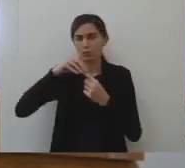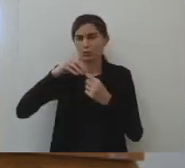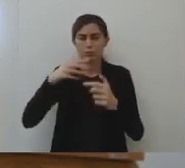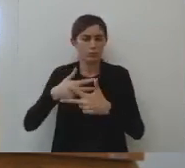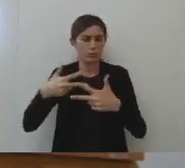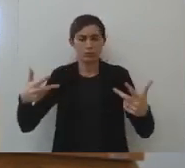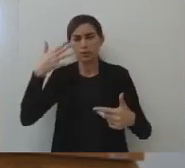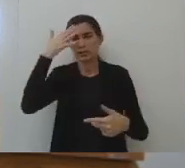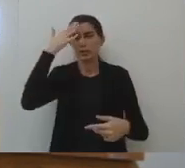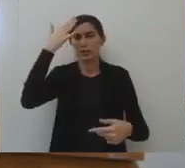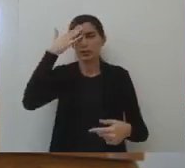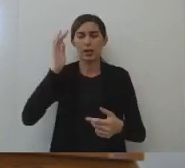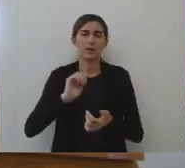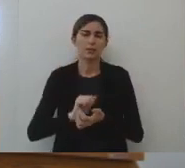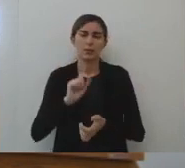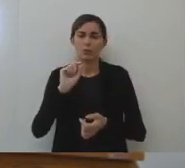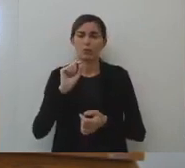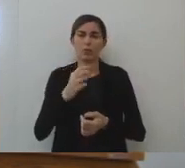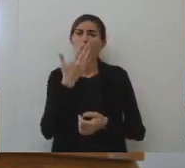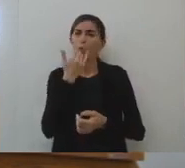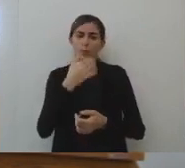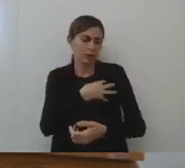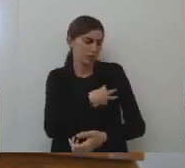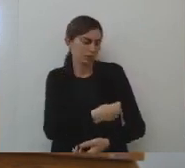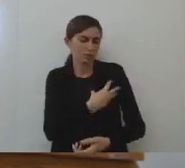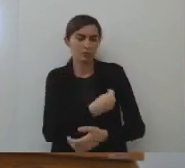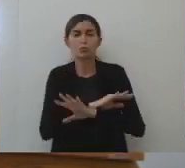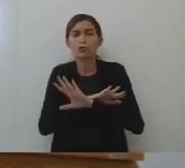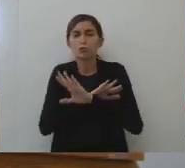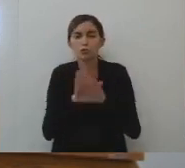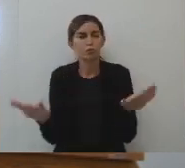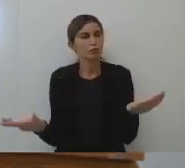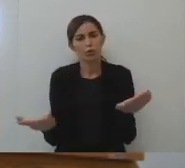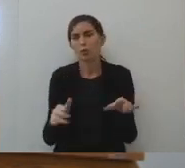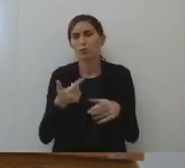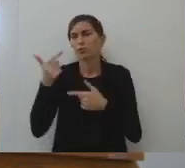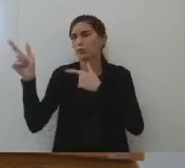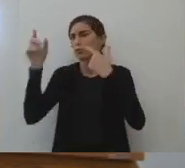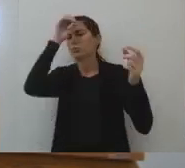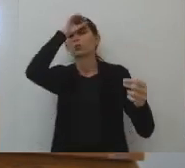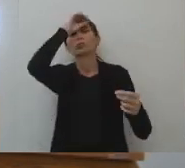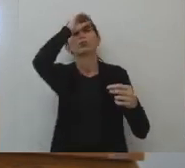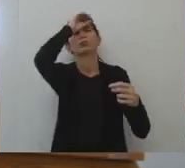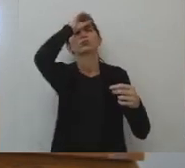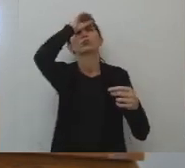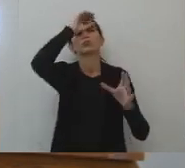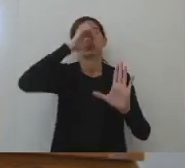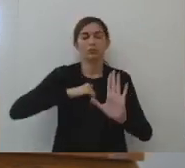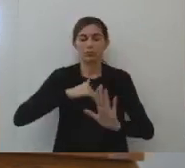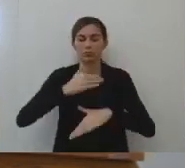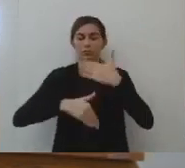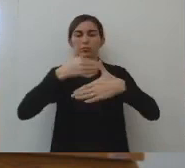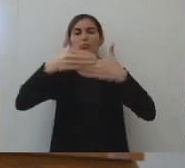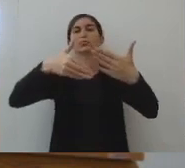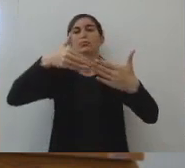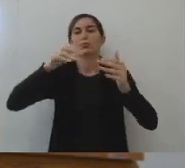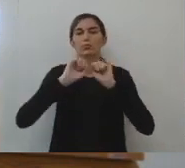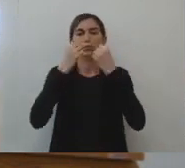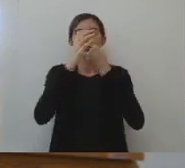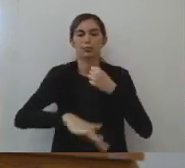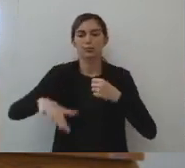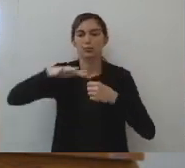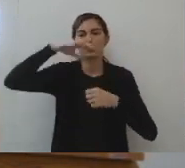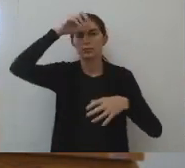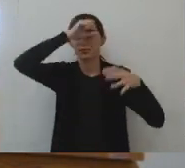que nós sabemos é a sugar. Todo o resto a gente aprende na vivência em